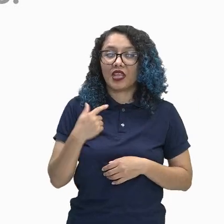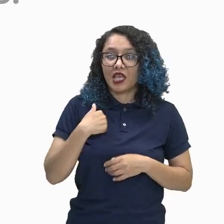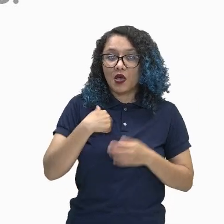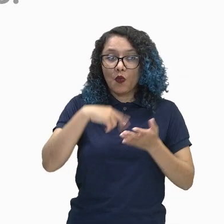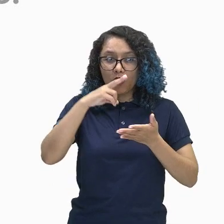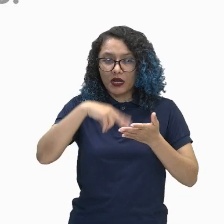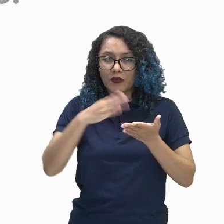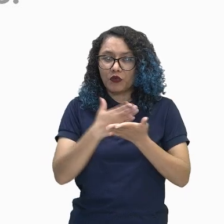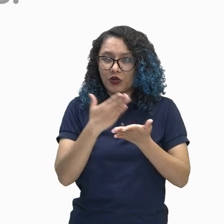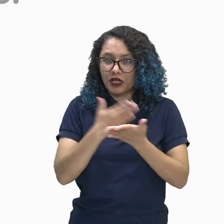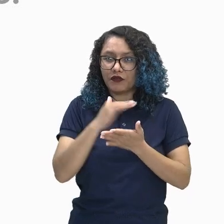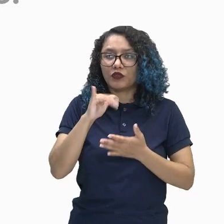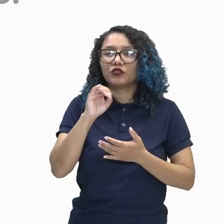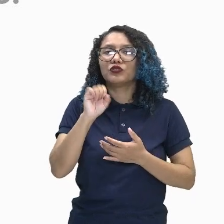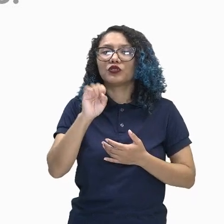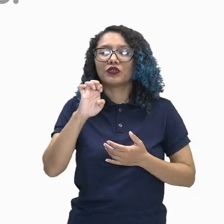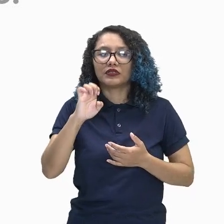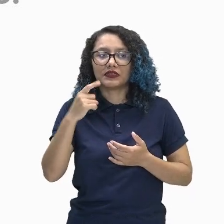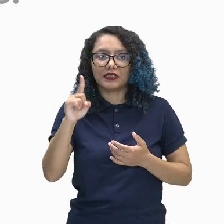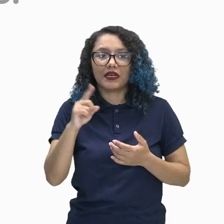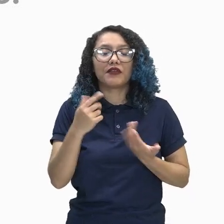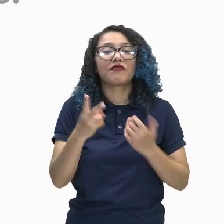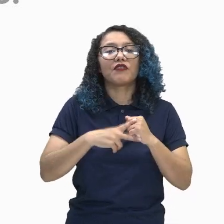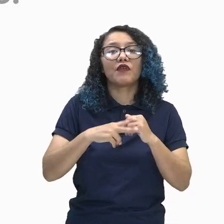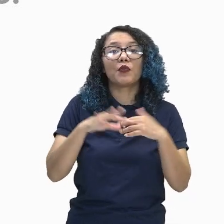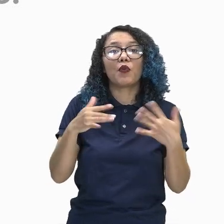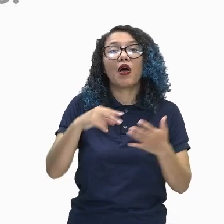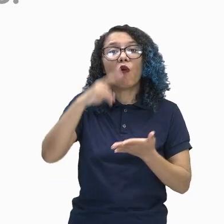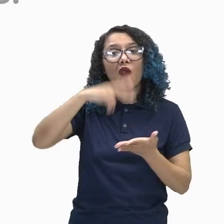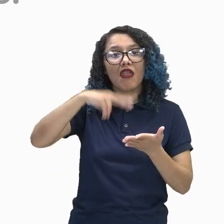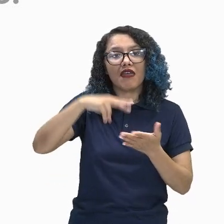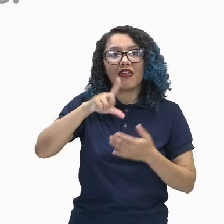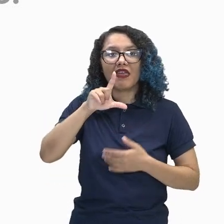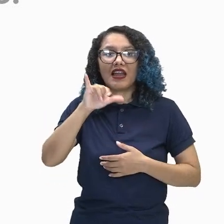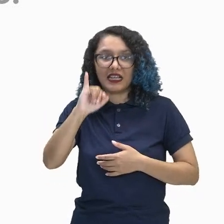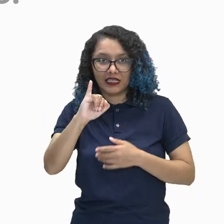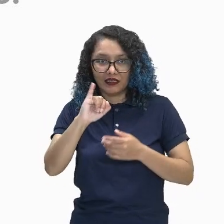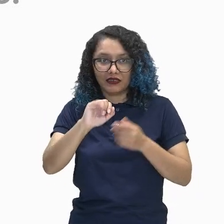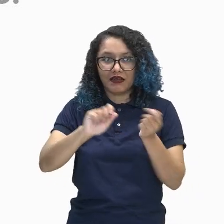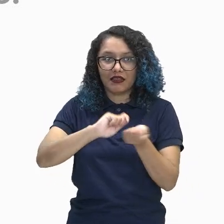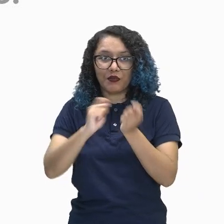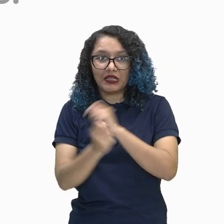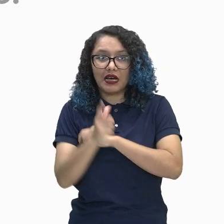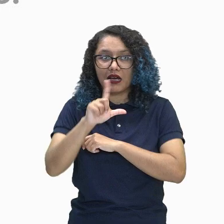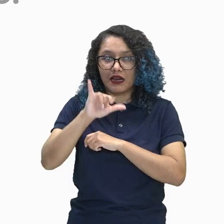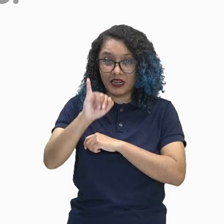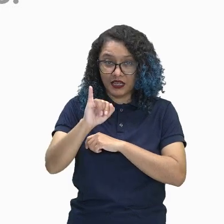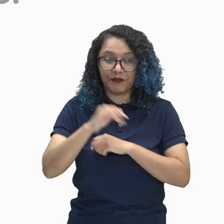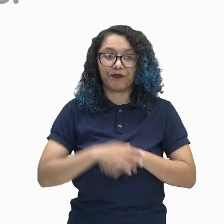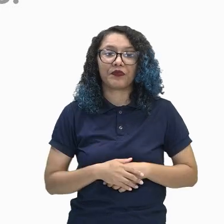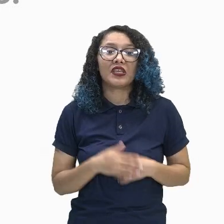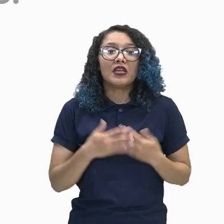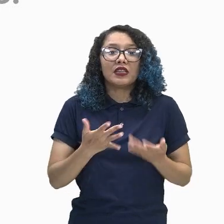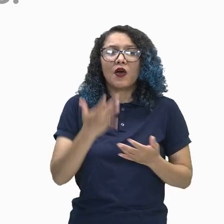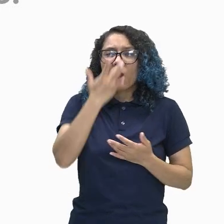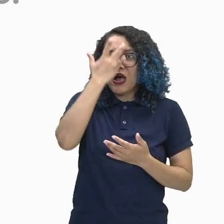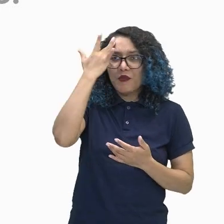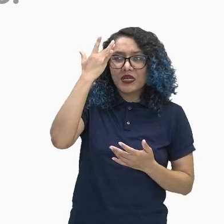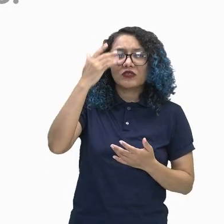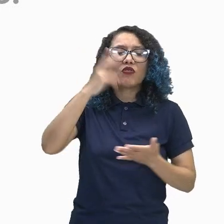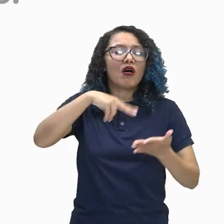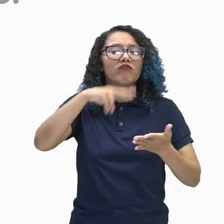azul, nós temos o verbo li, certo? Na sua forma li, que é o verbo ler. Pessoal, quem leu esse